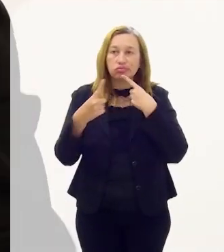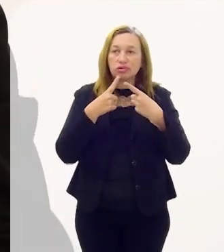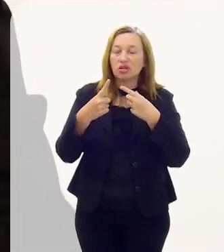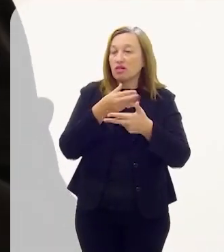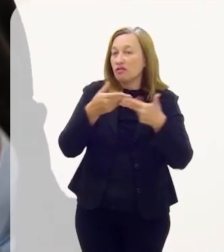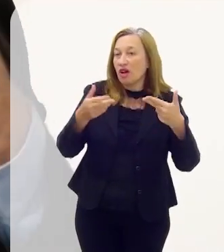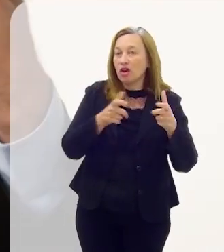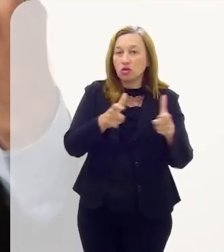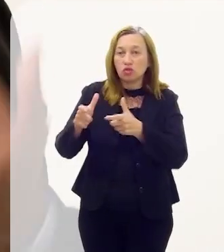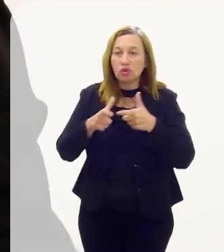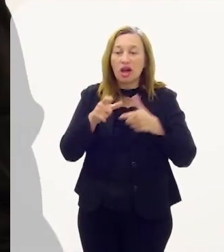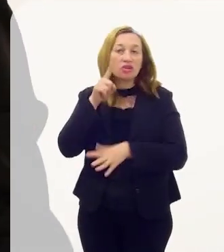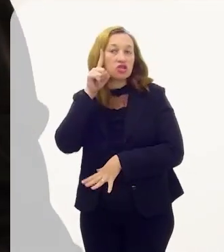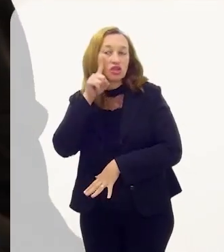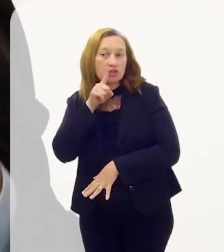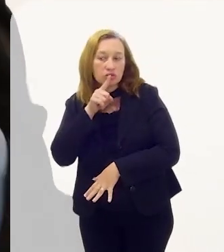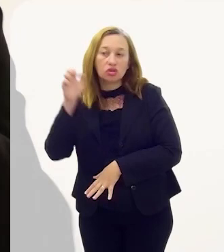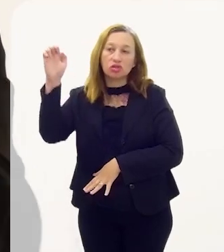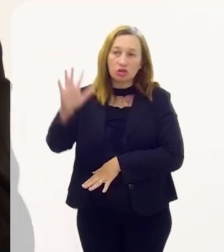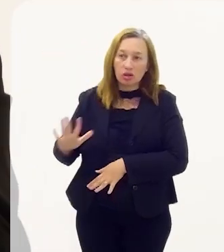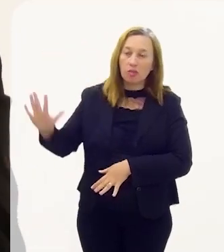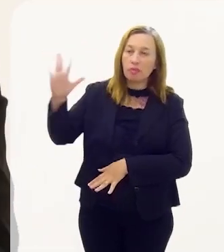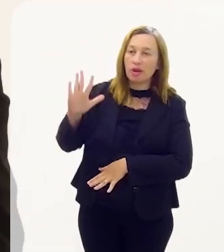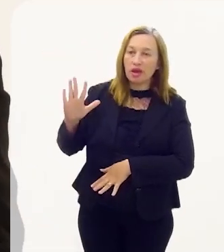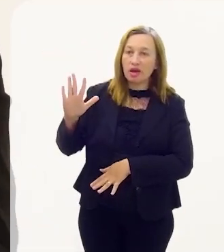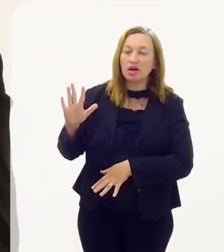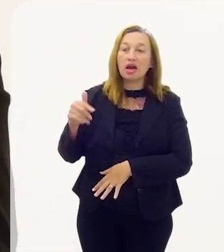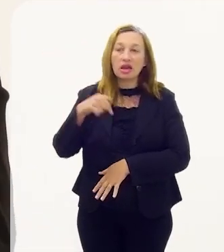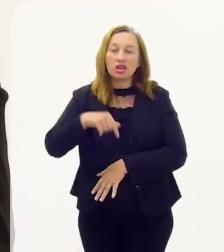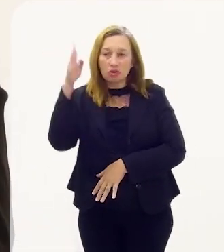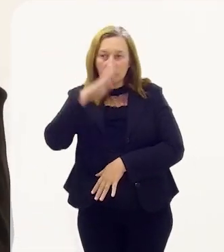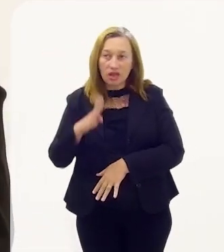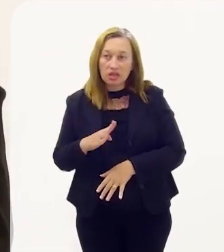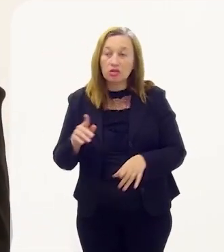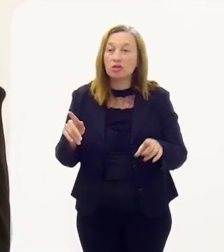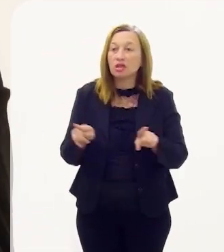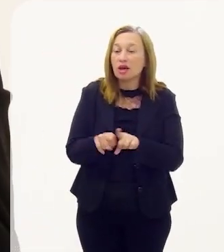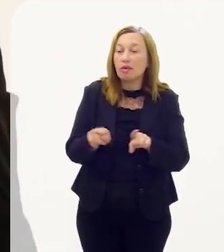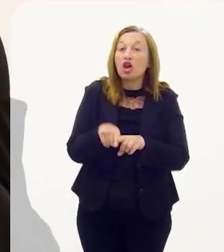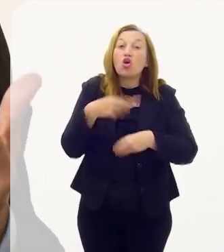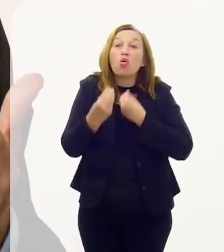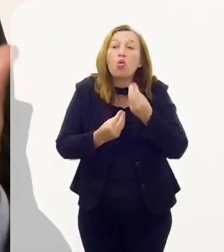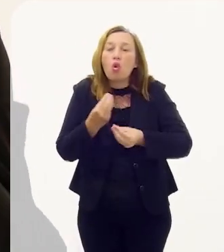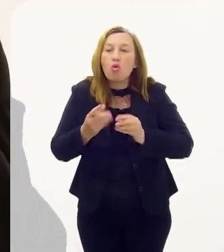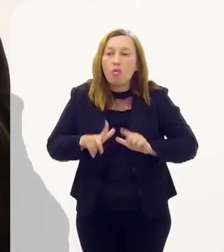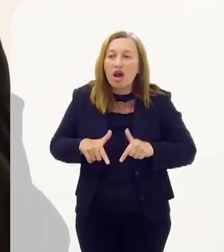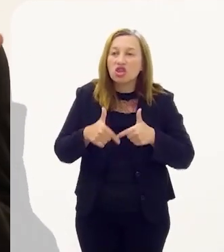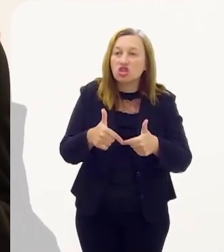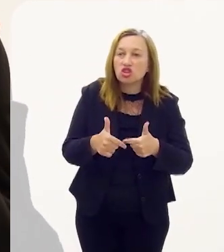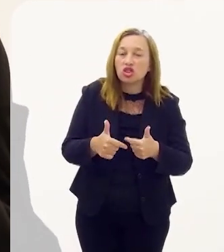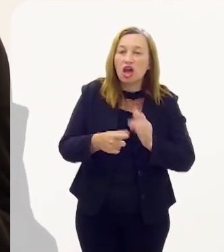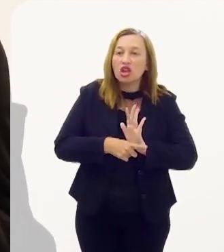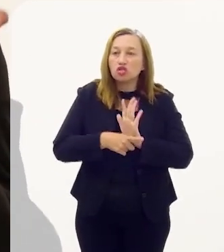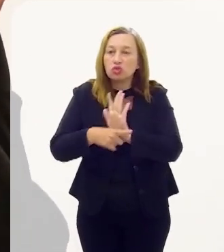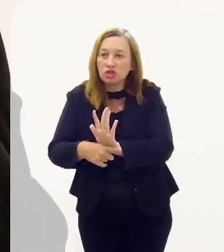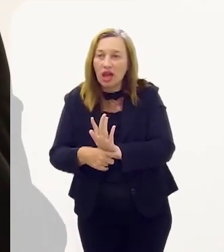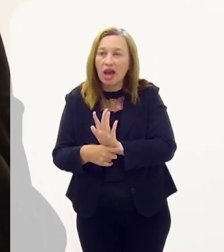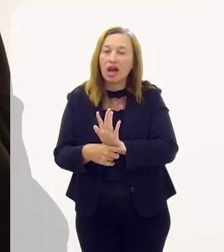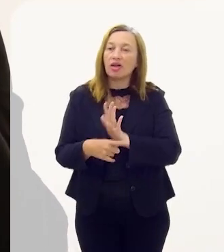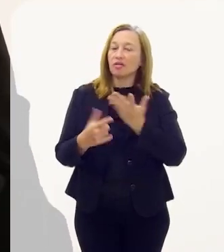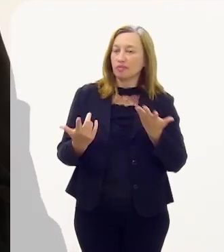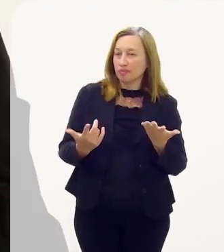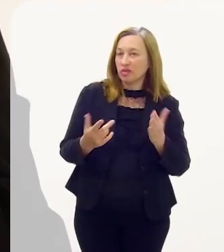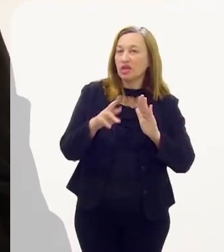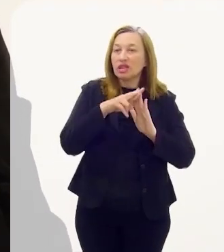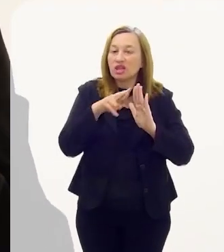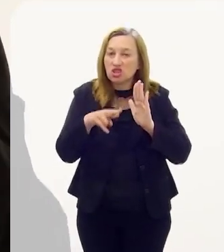União Europeia, Estados Unidos, também aqui no Brasil, de como normatizar essas situações para que